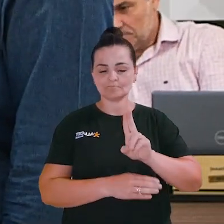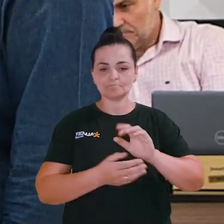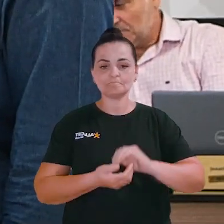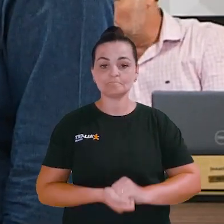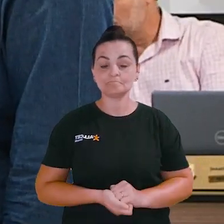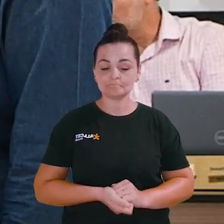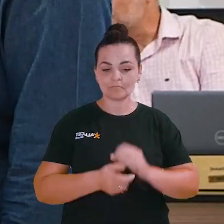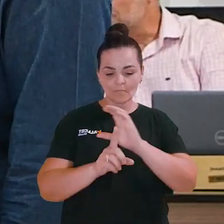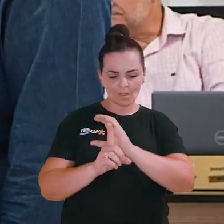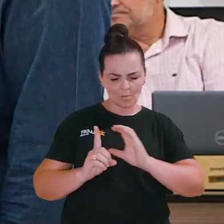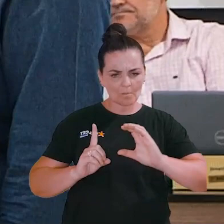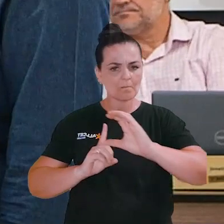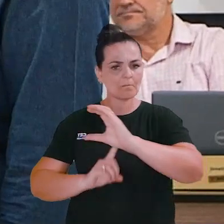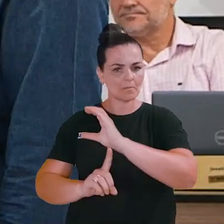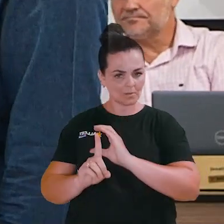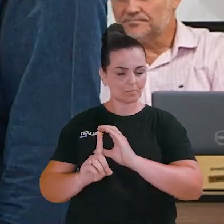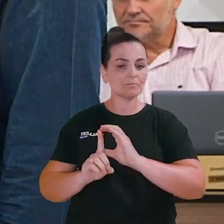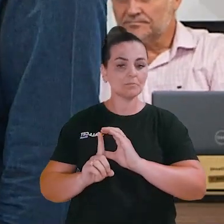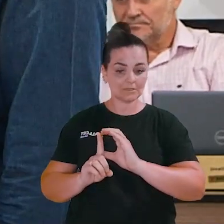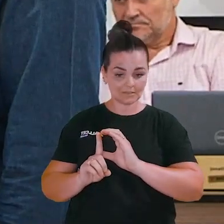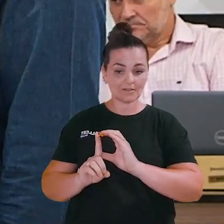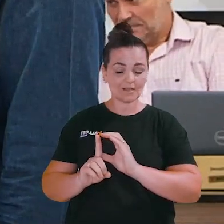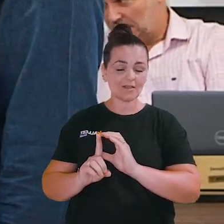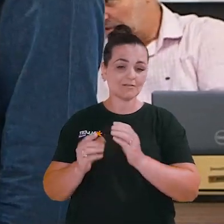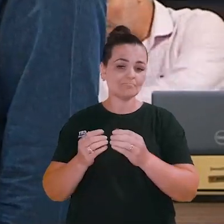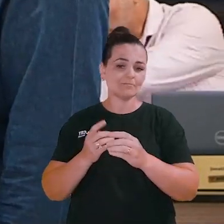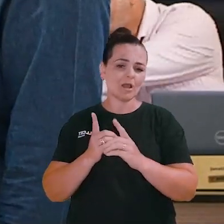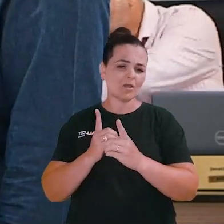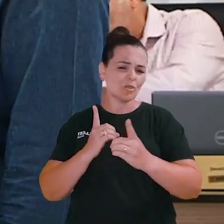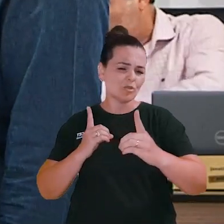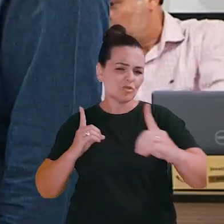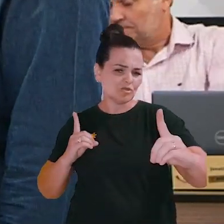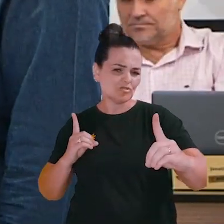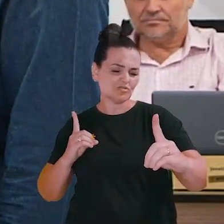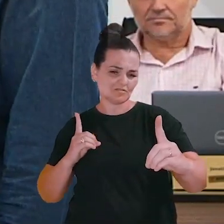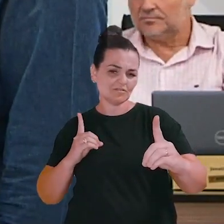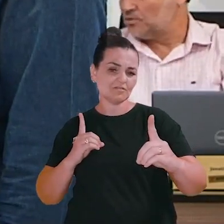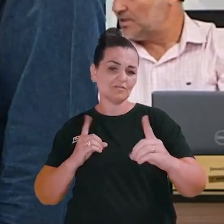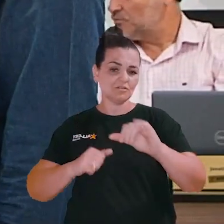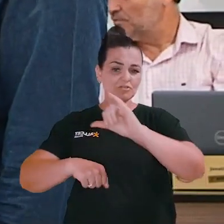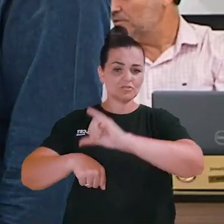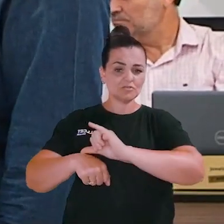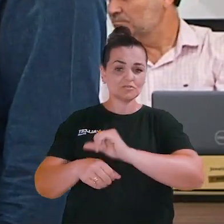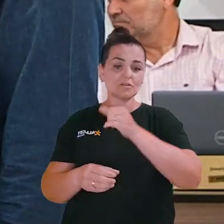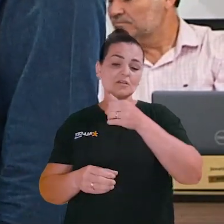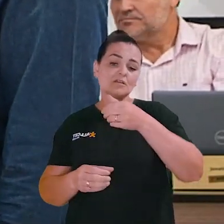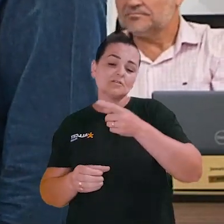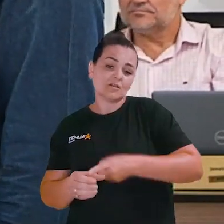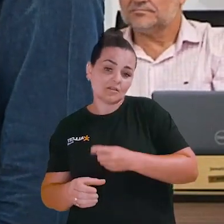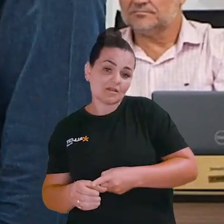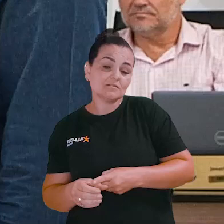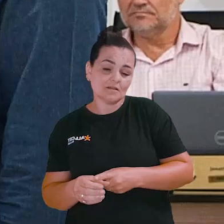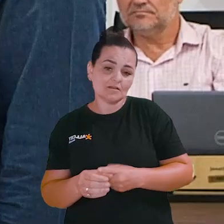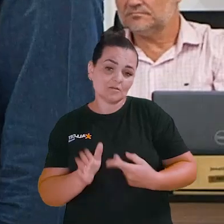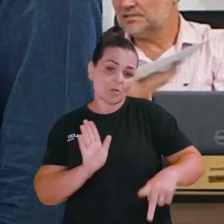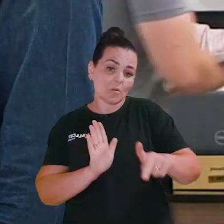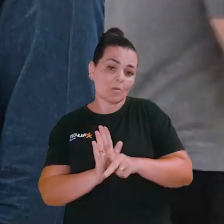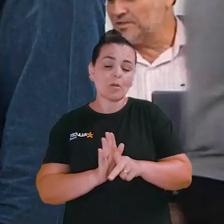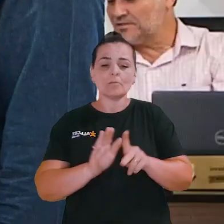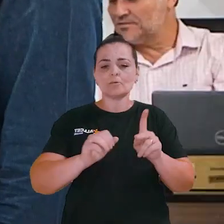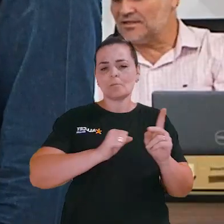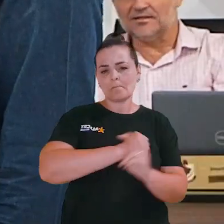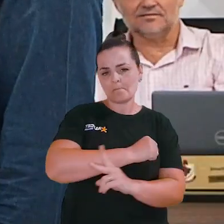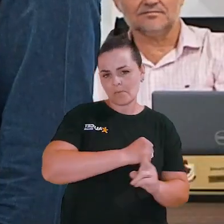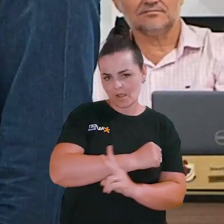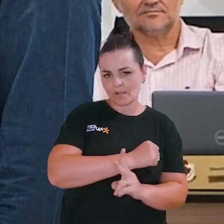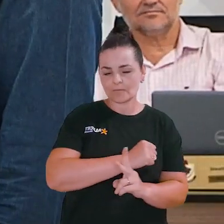usado pela comunidade H já visto que é uma comunidade que tá um muito distante do centro da cidade